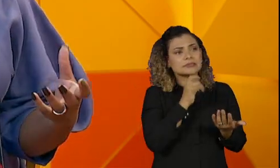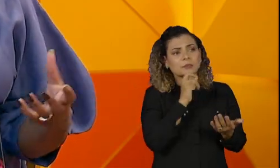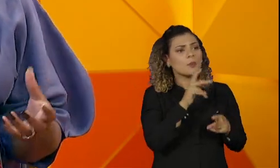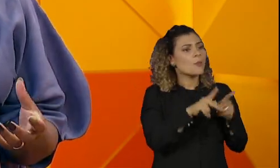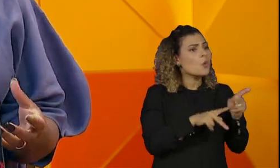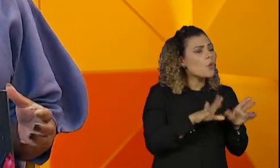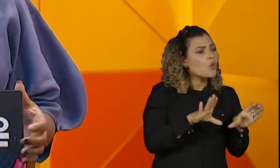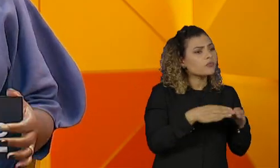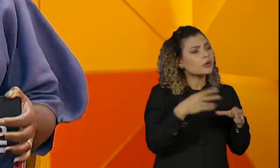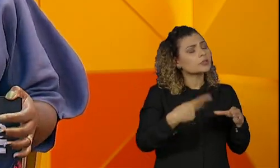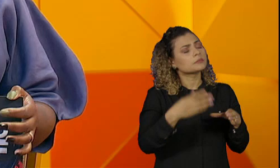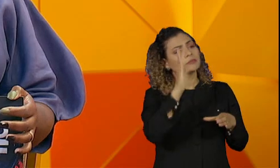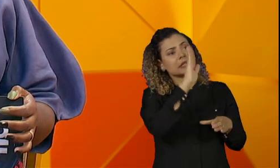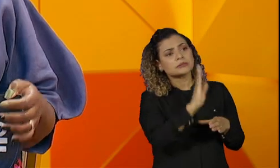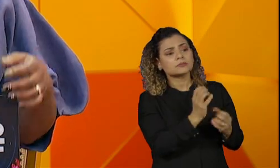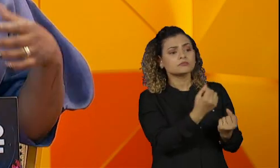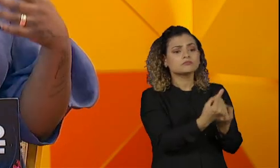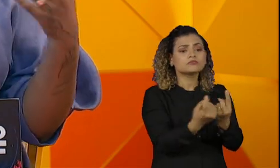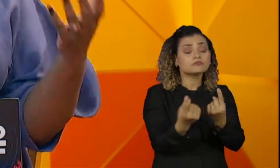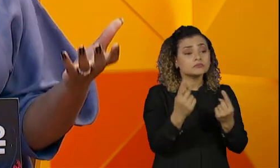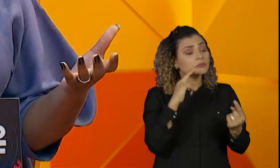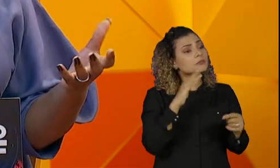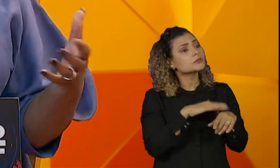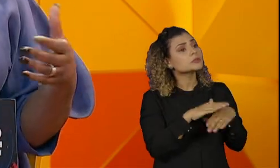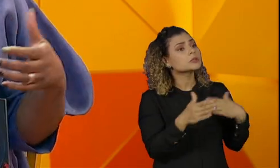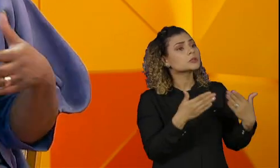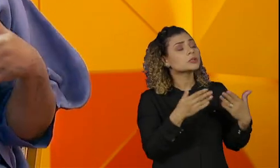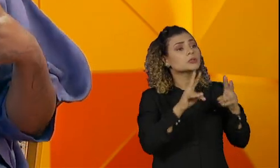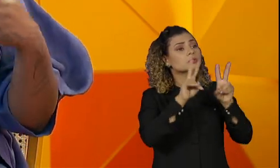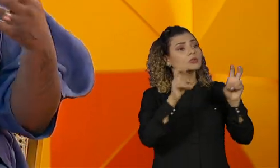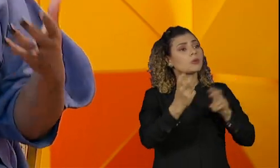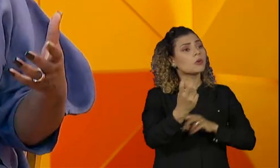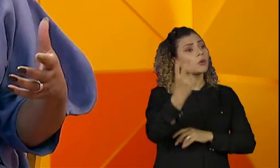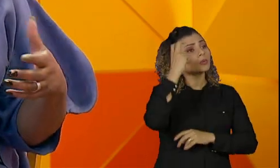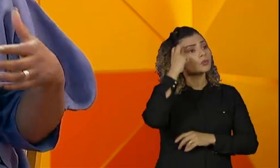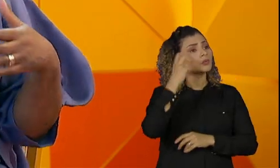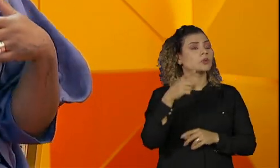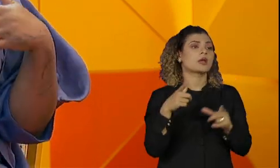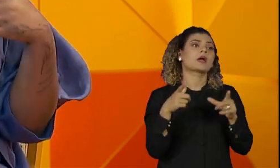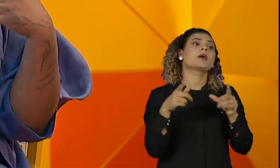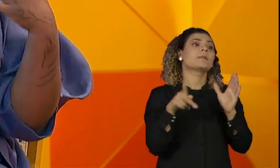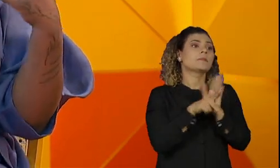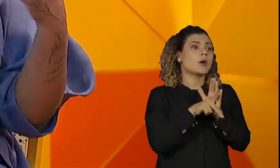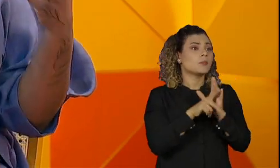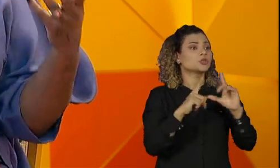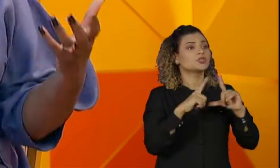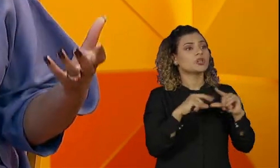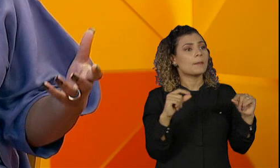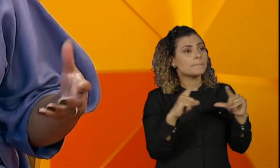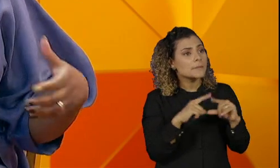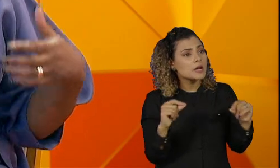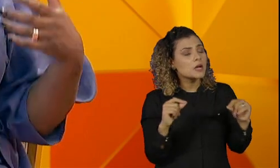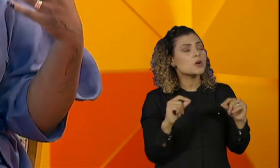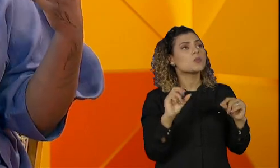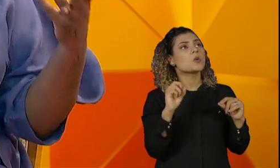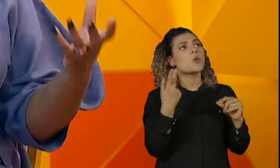povos aqui no Brasil é quando a gente fala da cultura japonesa, se a gente vai falar de uma música, de